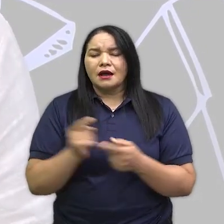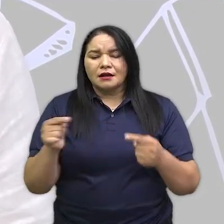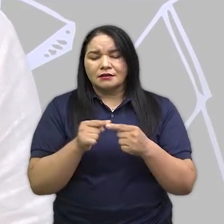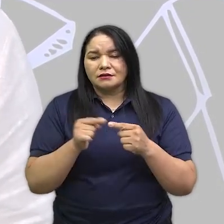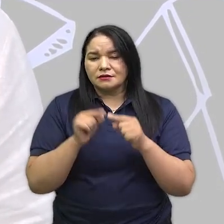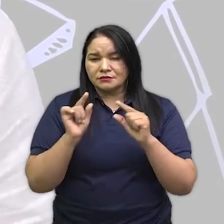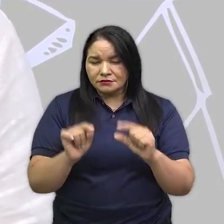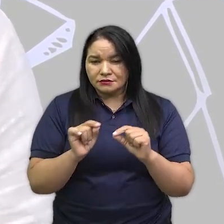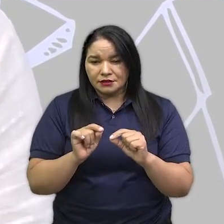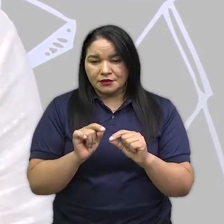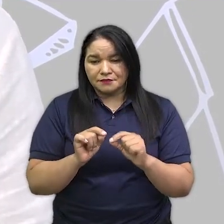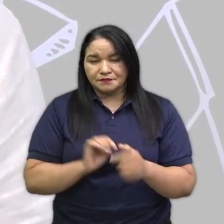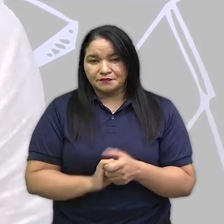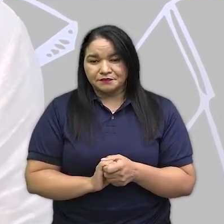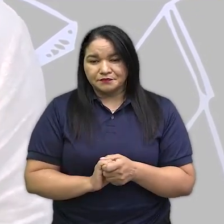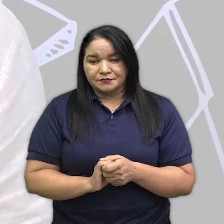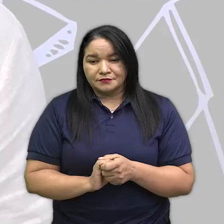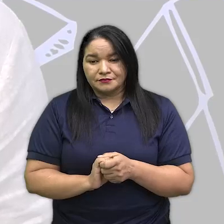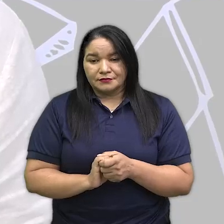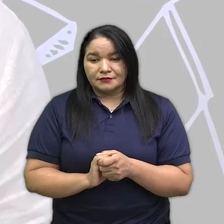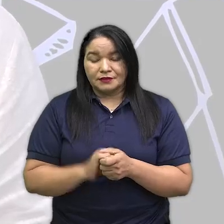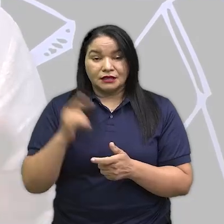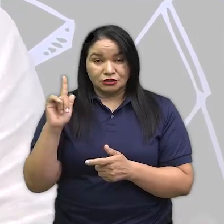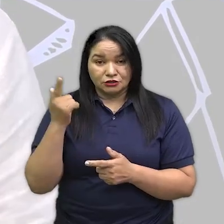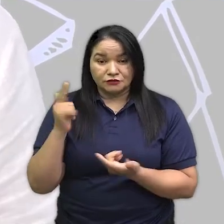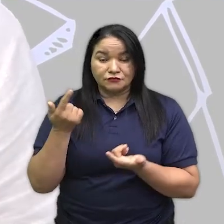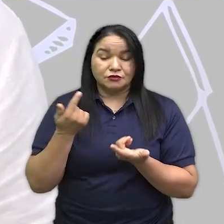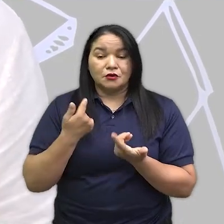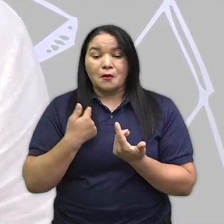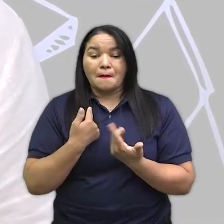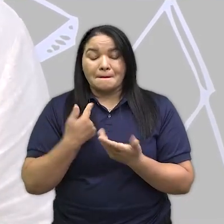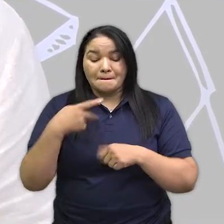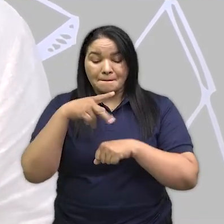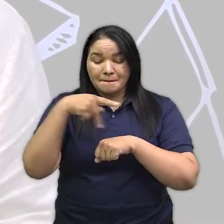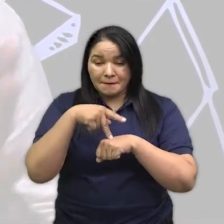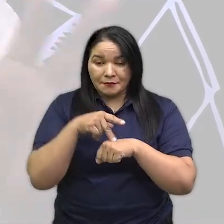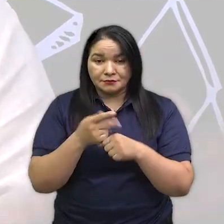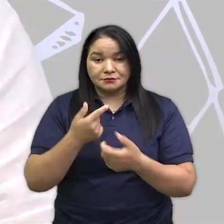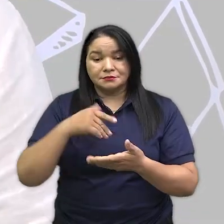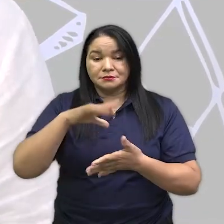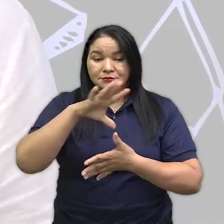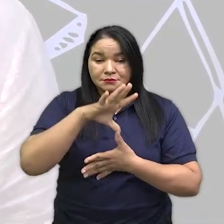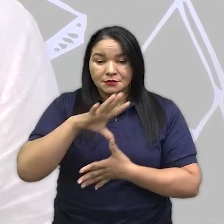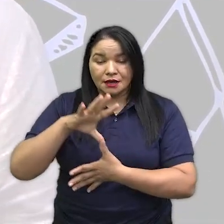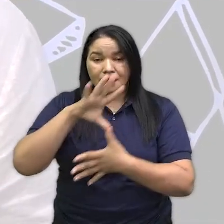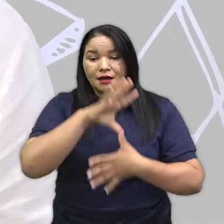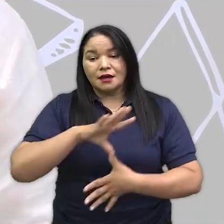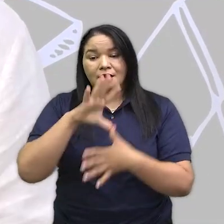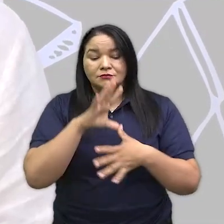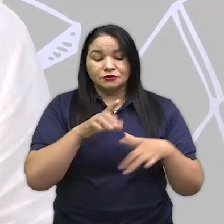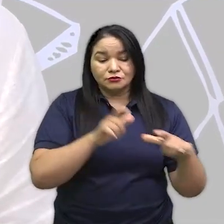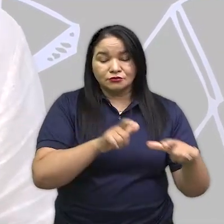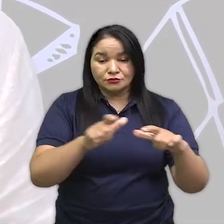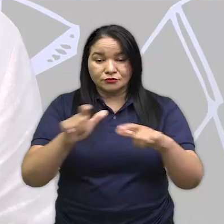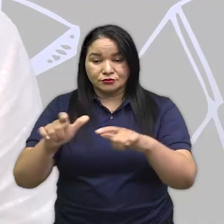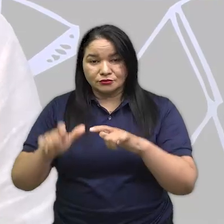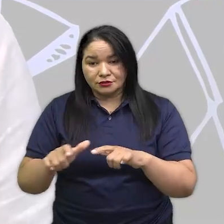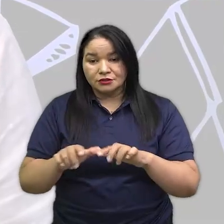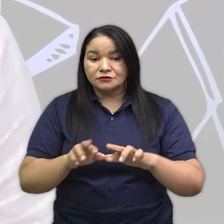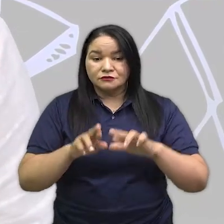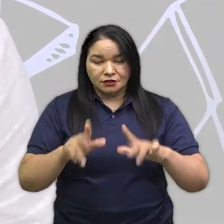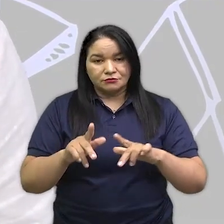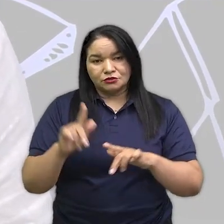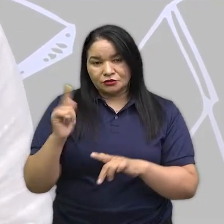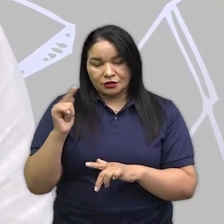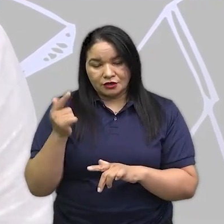por exemplo, dentro de um país, da questão dos mapas, né, das regiões, diferente da geografia física,